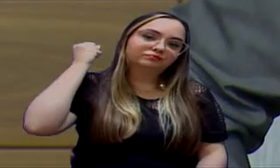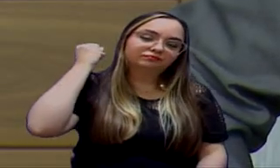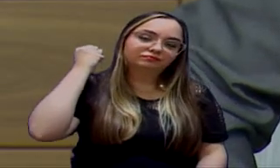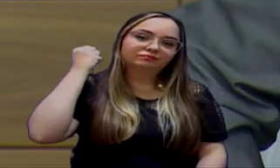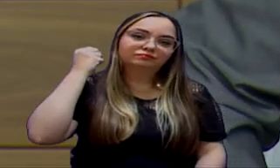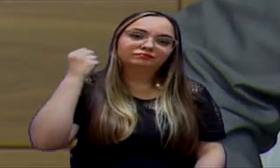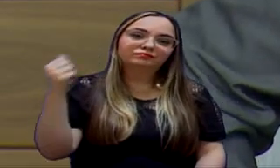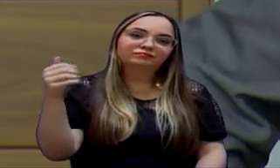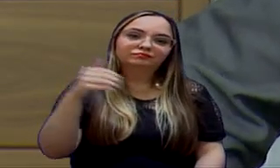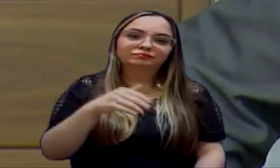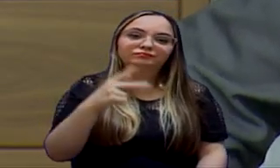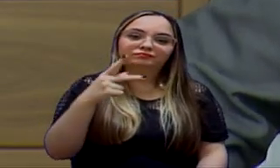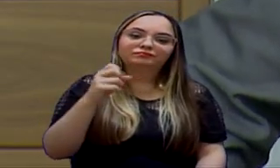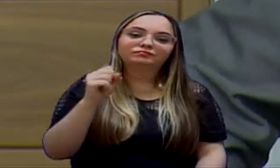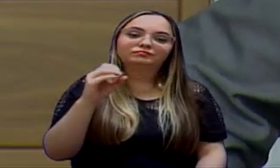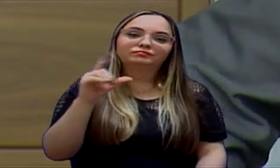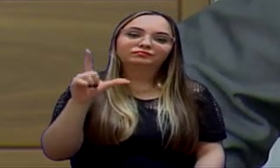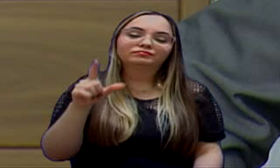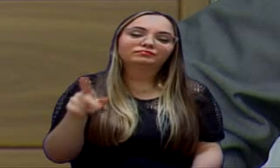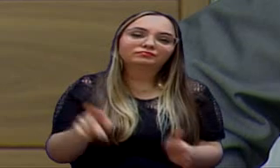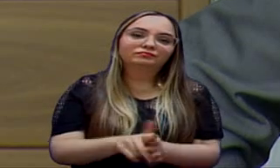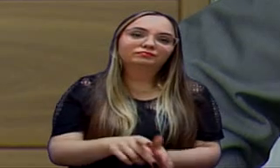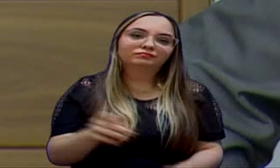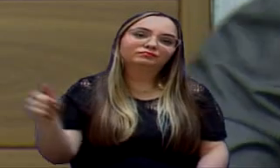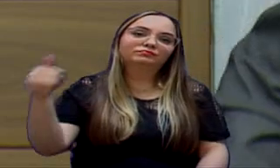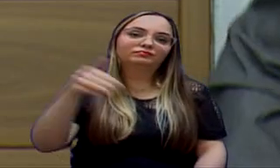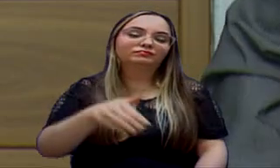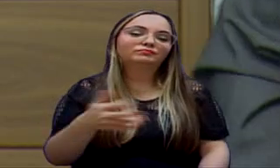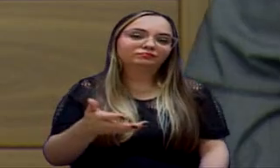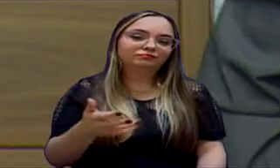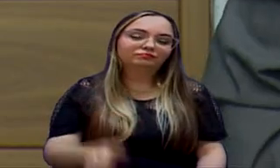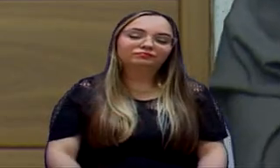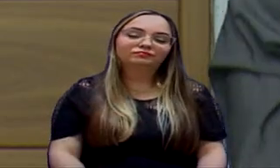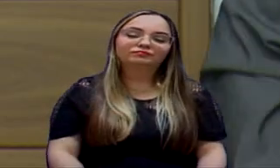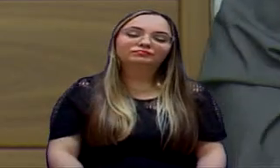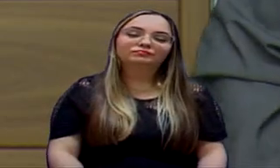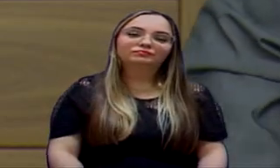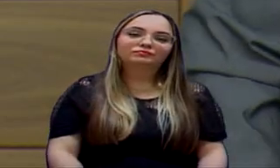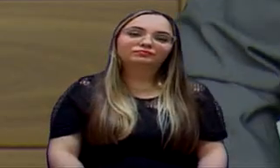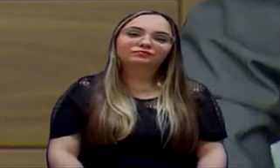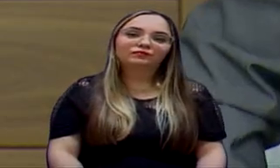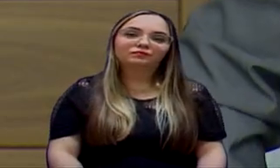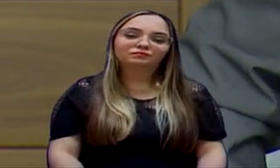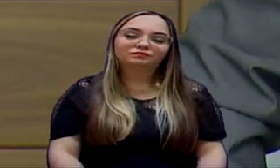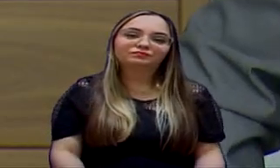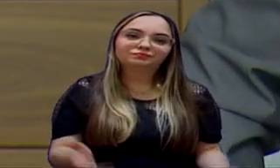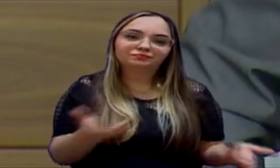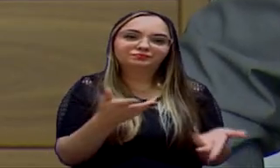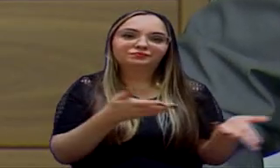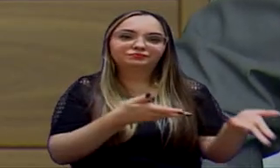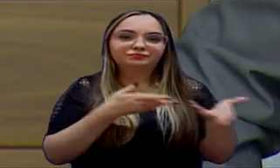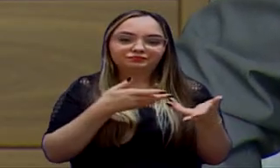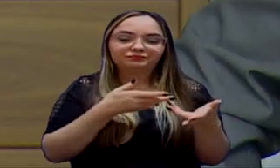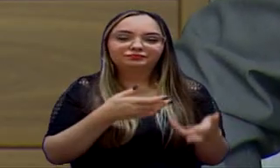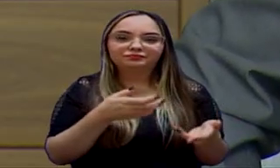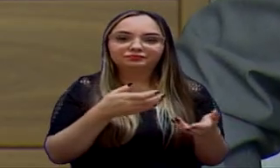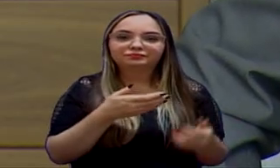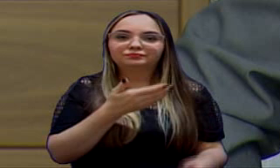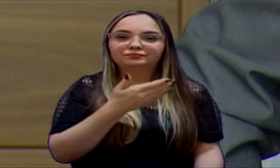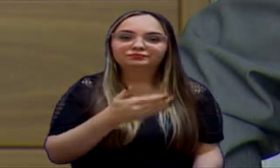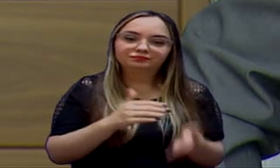do pessoal já faz presente aqui também nosso em nosso plenário então com a palavra ou